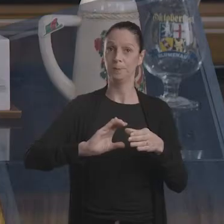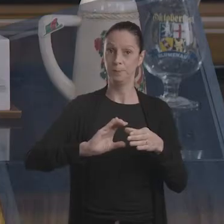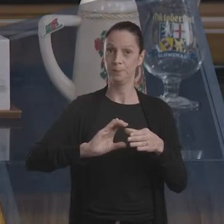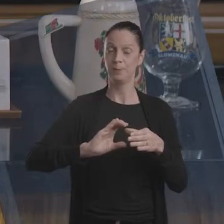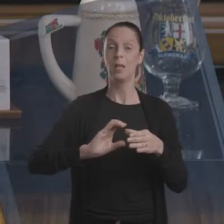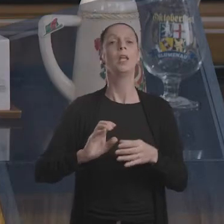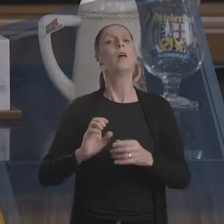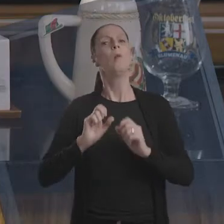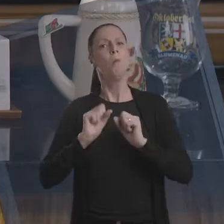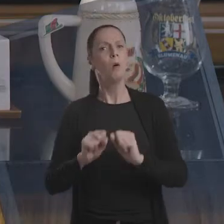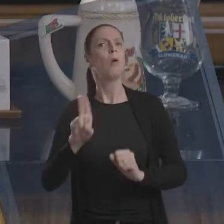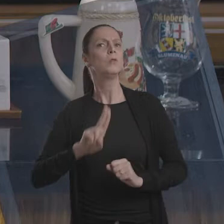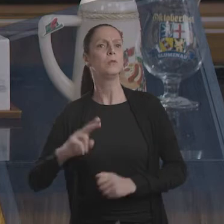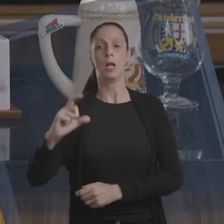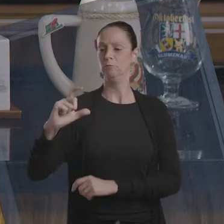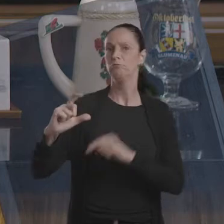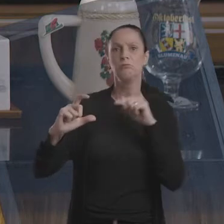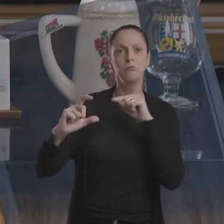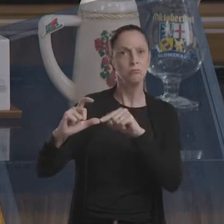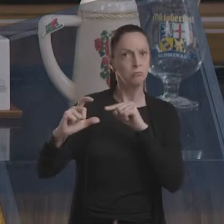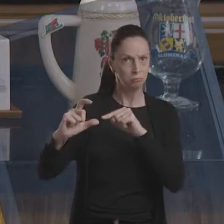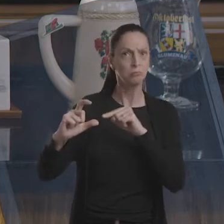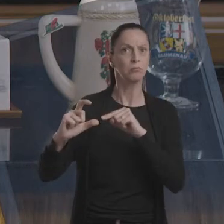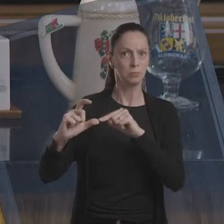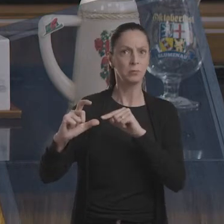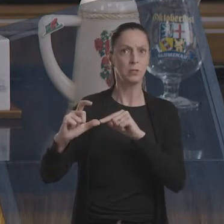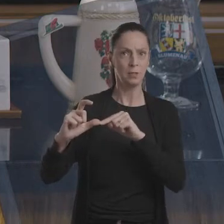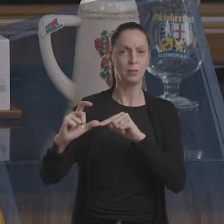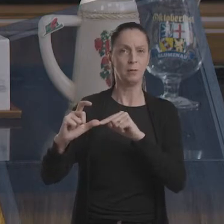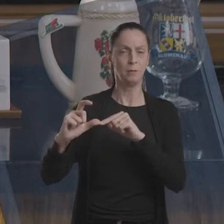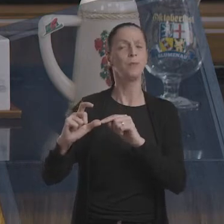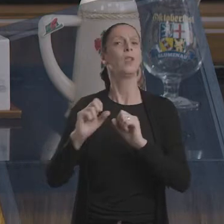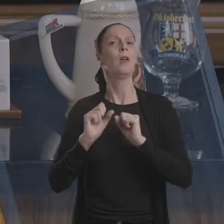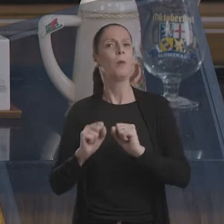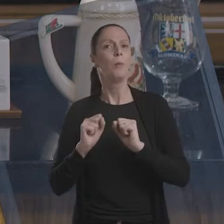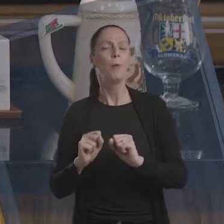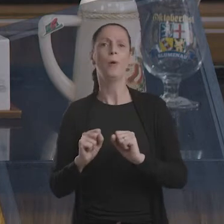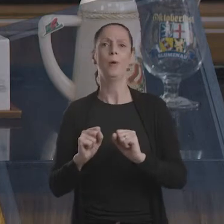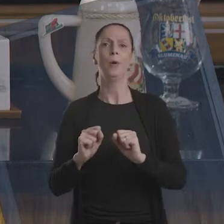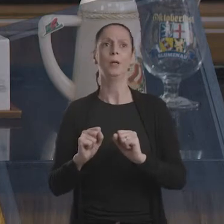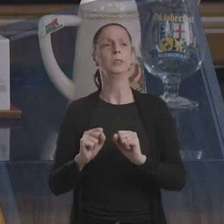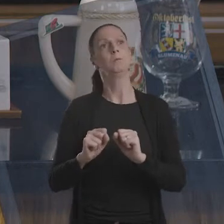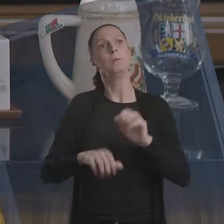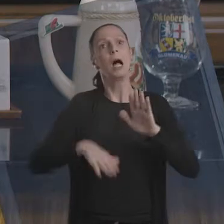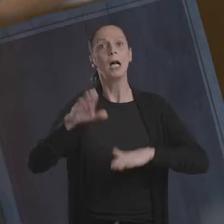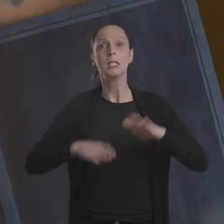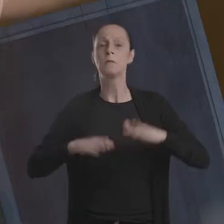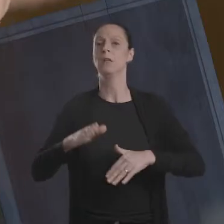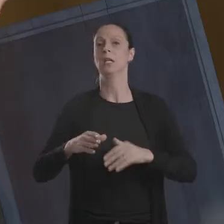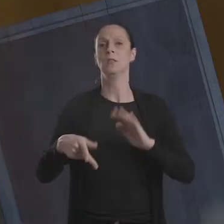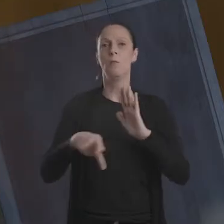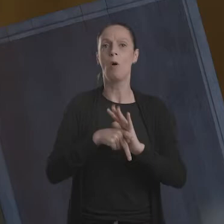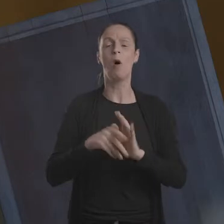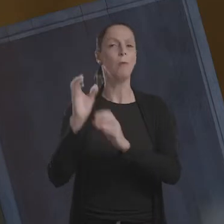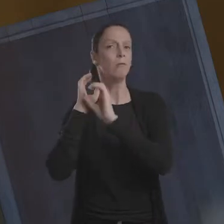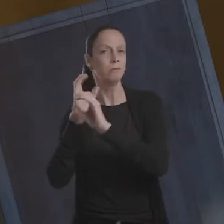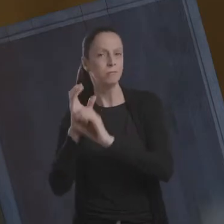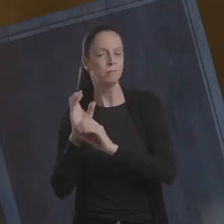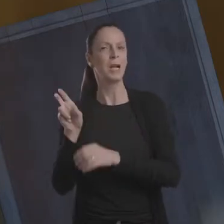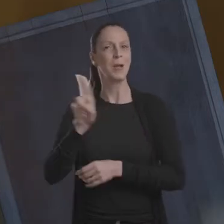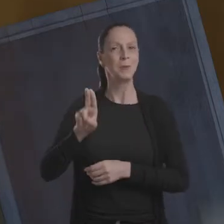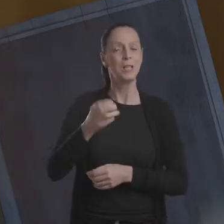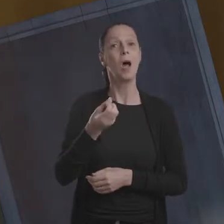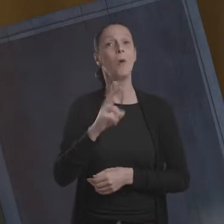O dosador é a medida que vocês estiverem usando, tá? Pode ser uma tampinha de coqueteleira, um